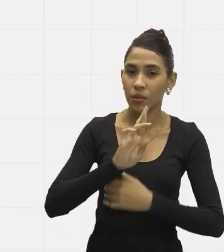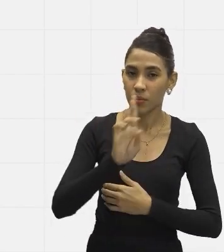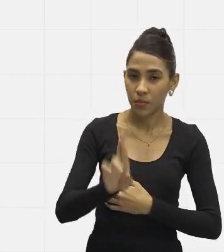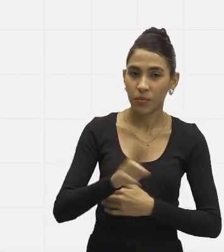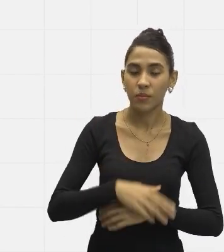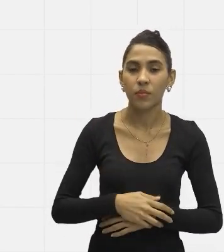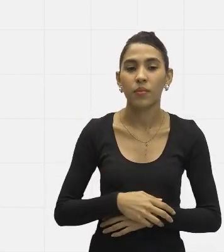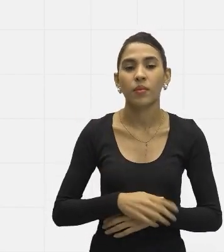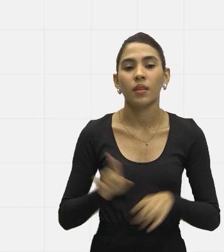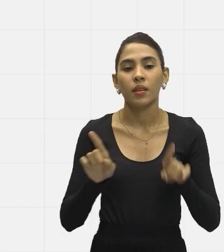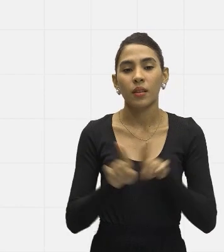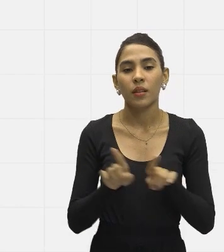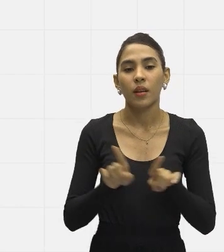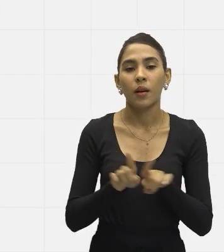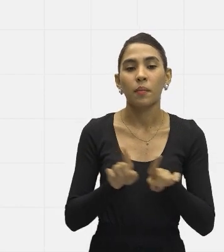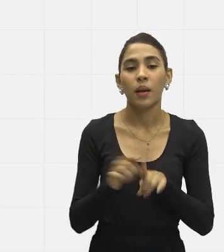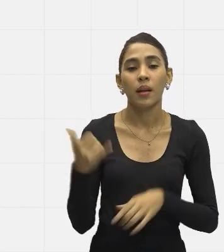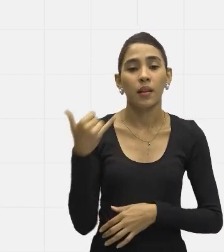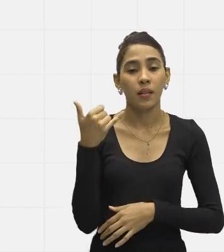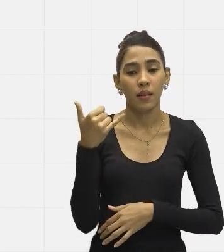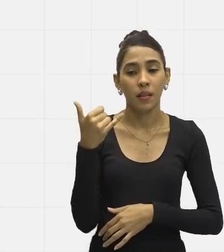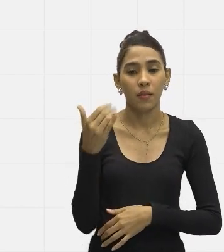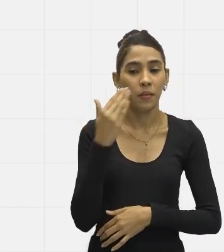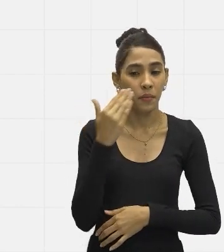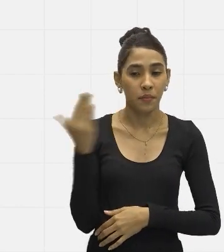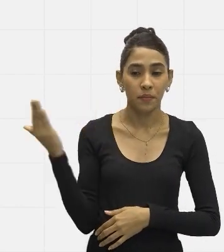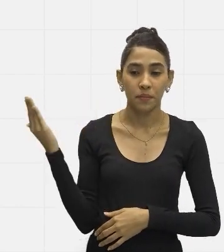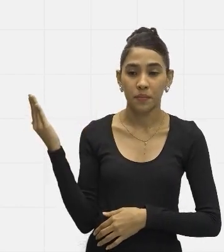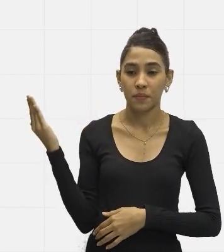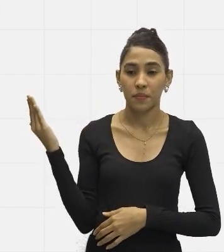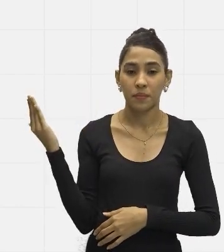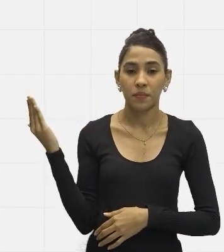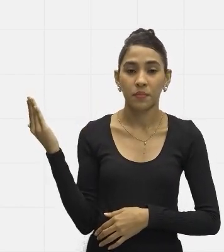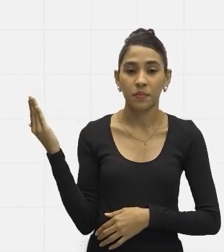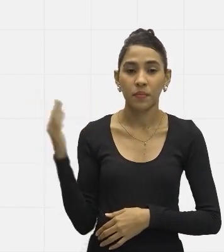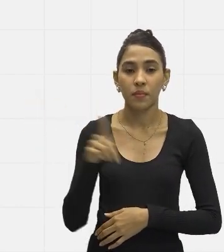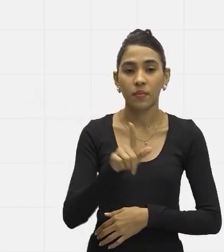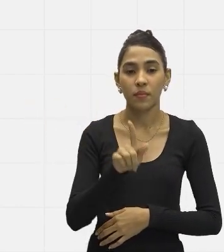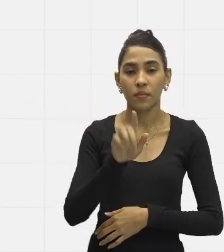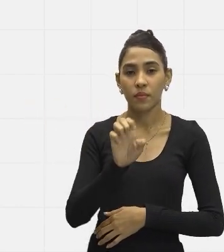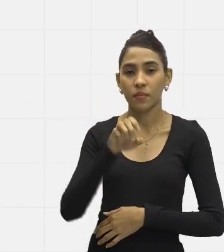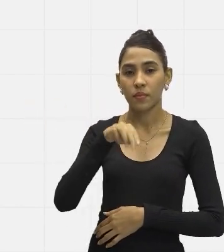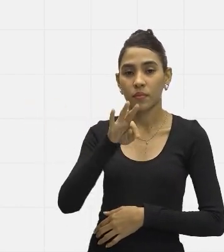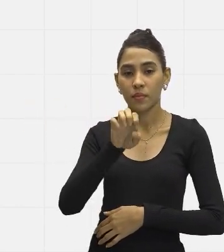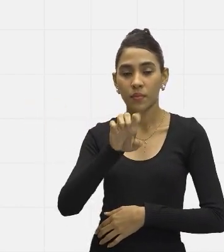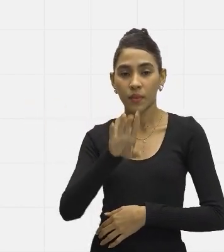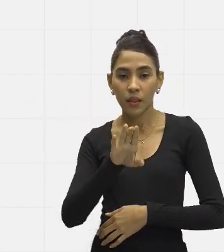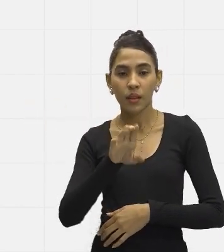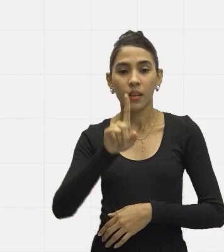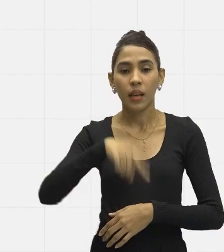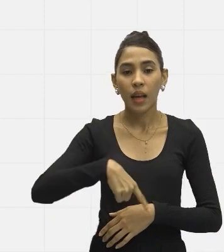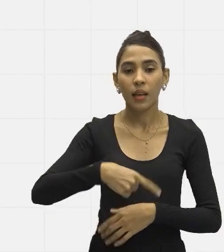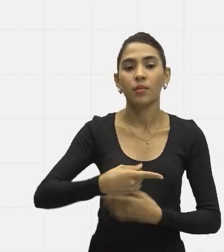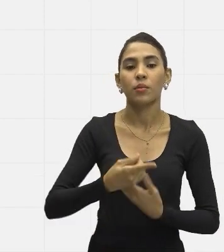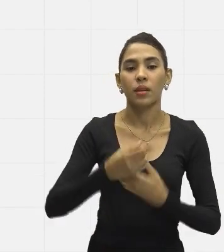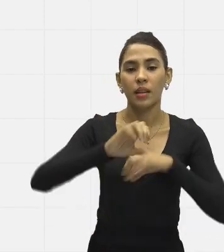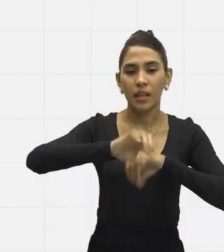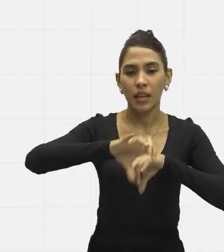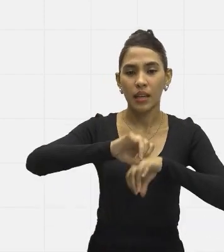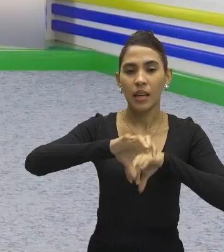tem o ramal da Gentec, não é? Tem ali o telefone. Exato. A Gentec, só lembrando, é a Gerência de Ensino Mediado por